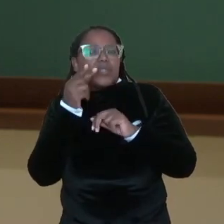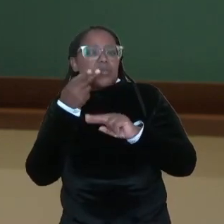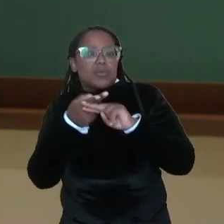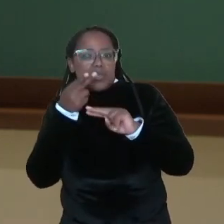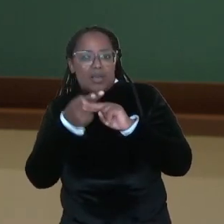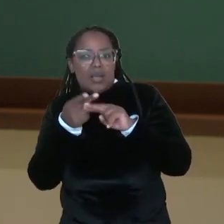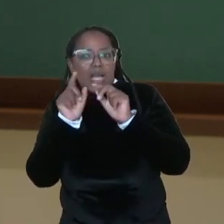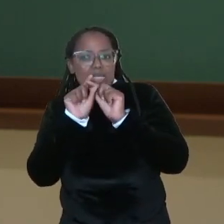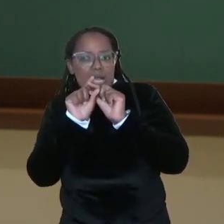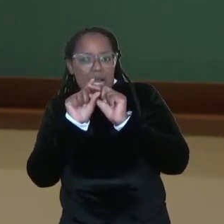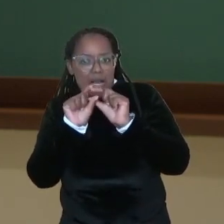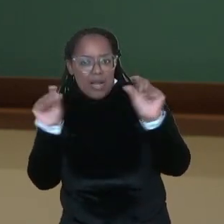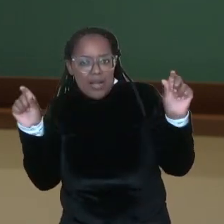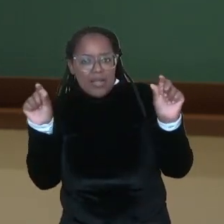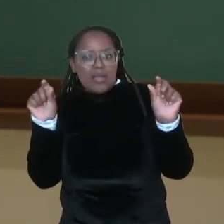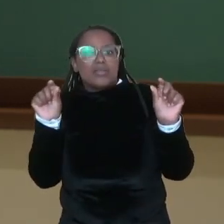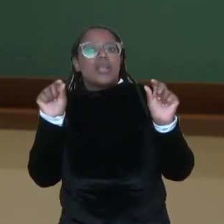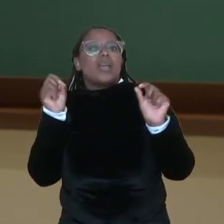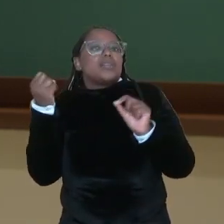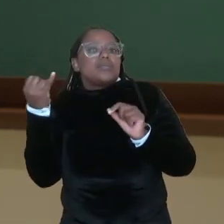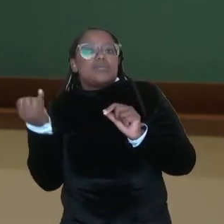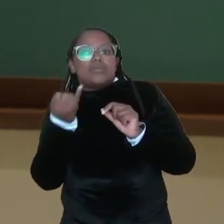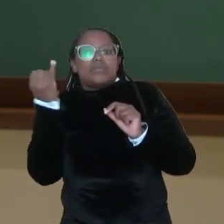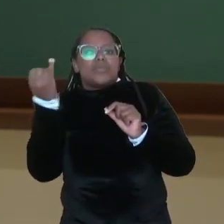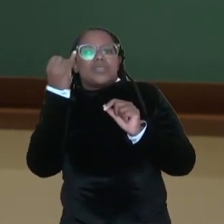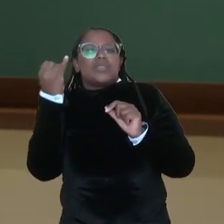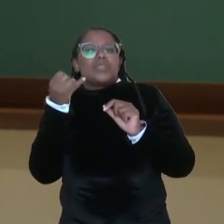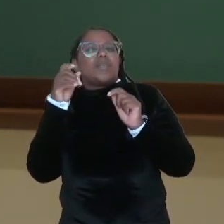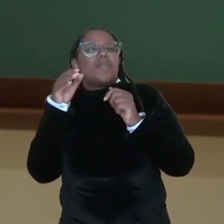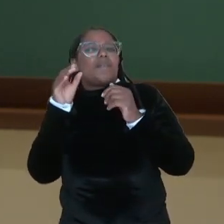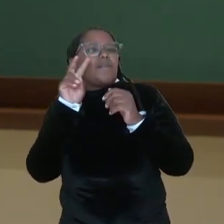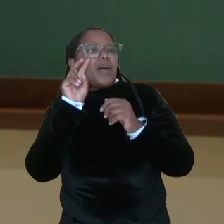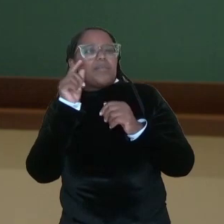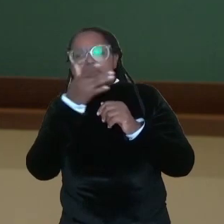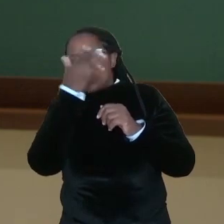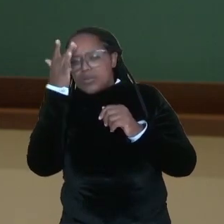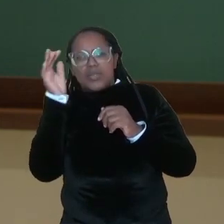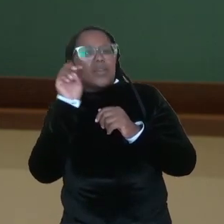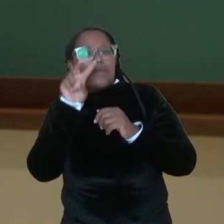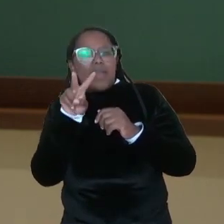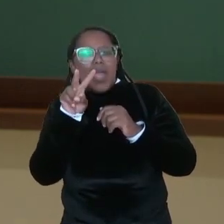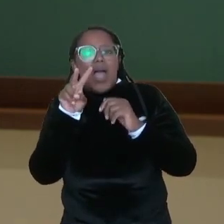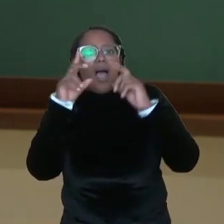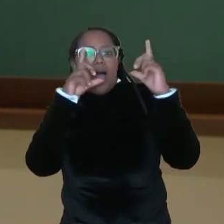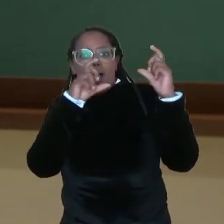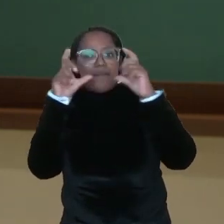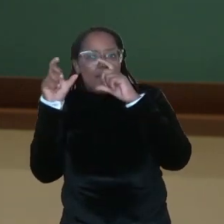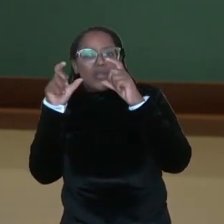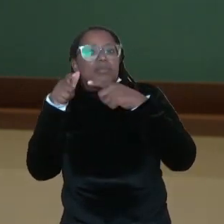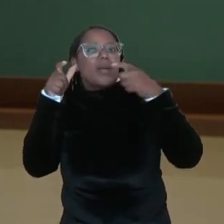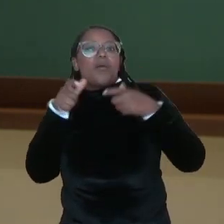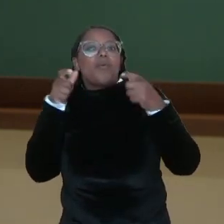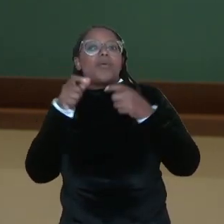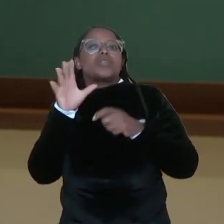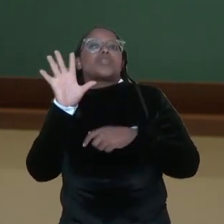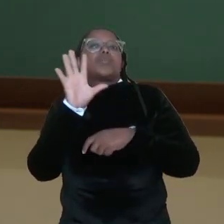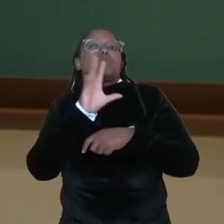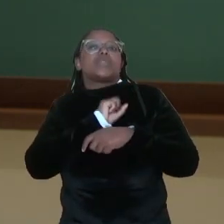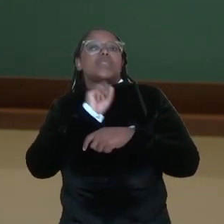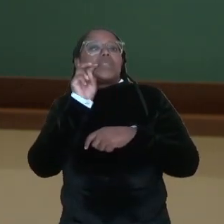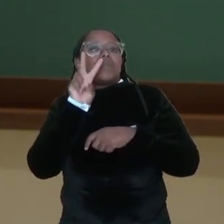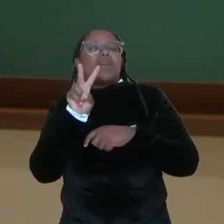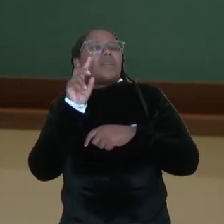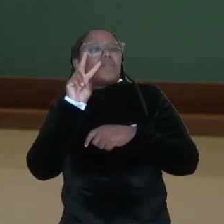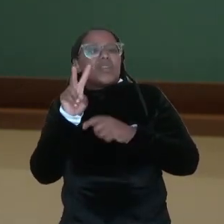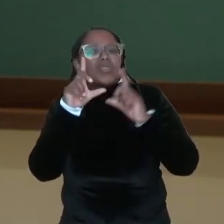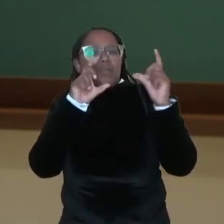linhas principais na composição de fotos conduz os olhos de quem vê a imagem para onde você gostaria. Veja esta imagem aqui ao